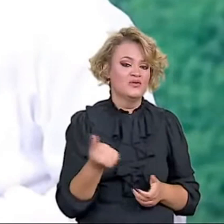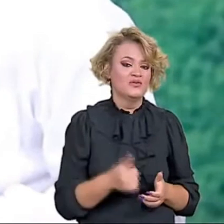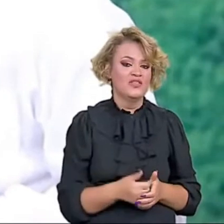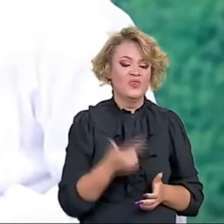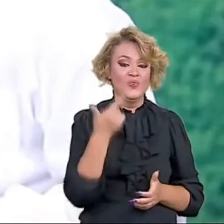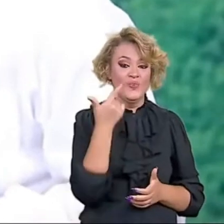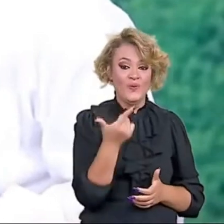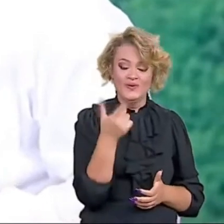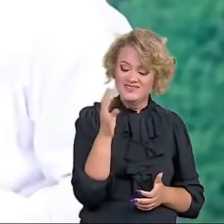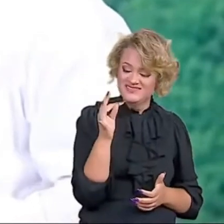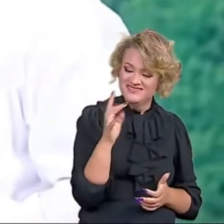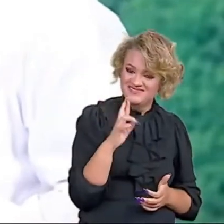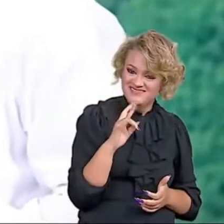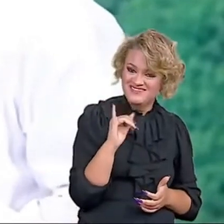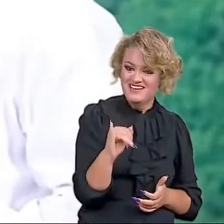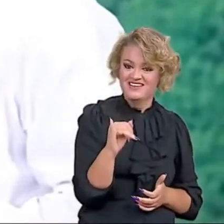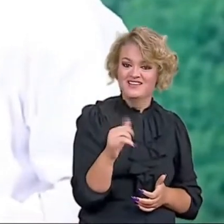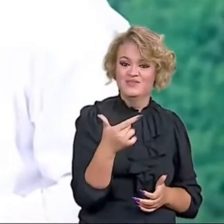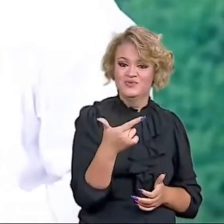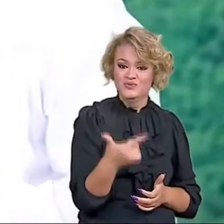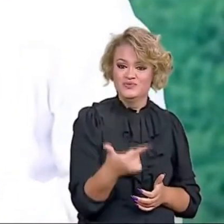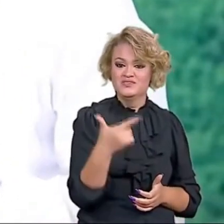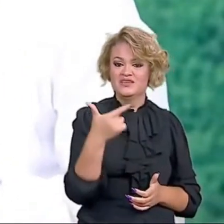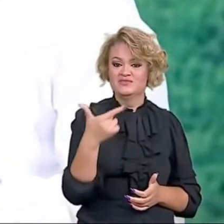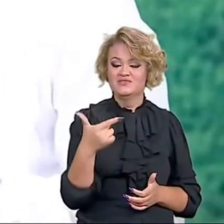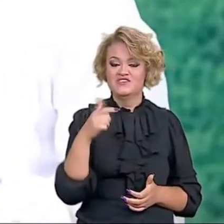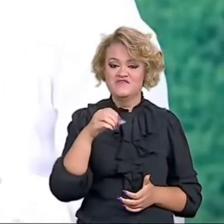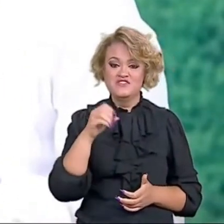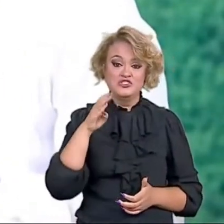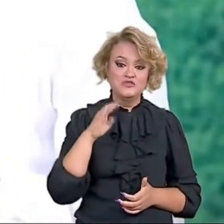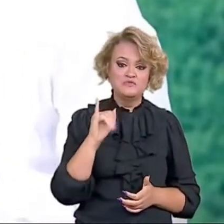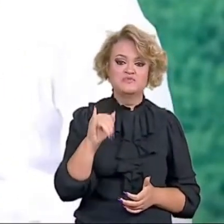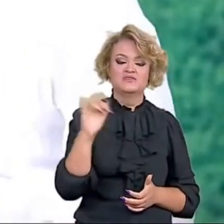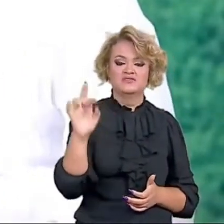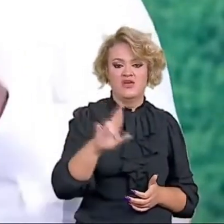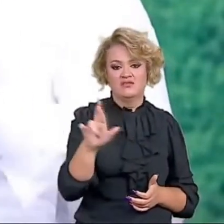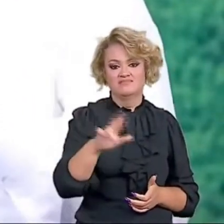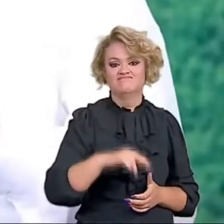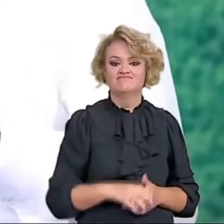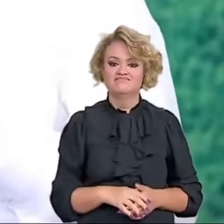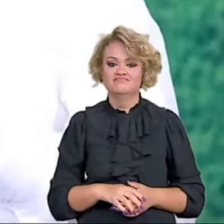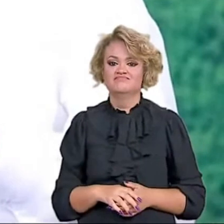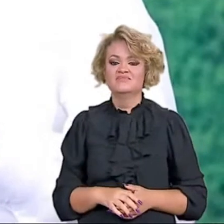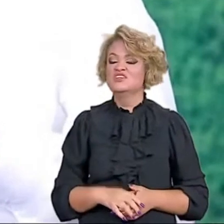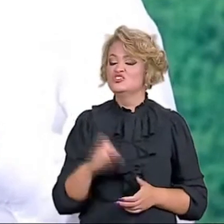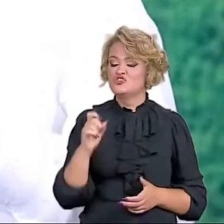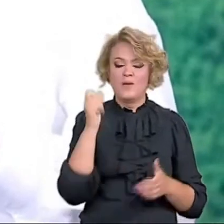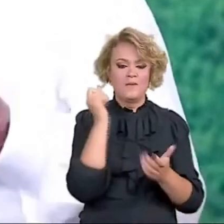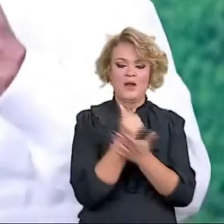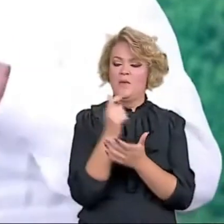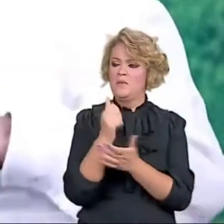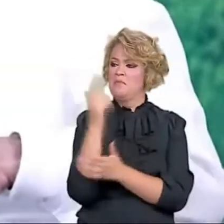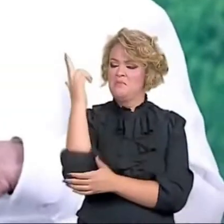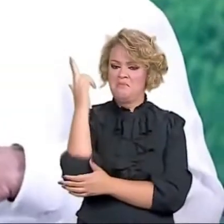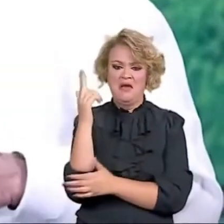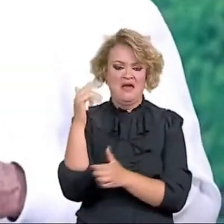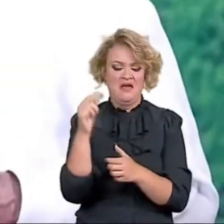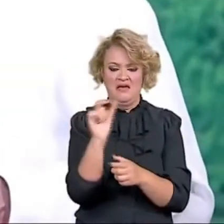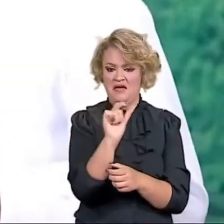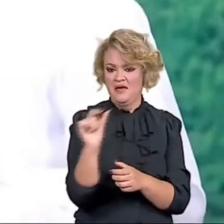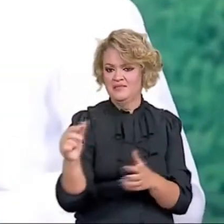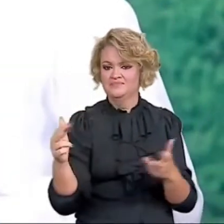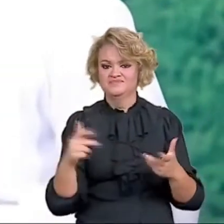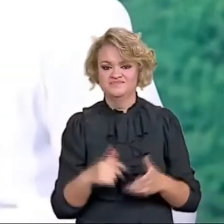2 trilhões 220 bilhões de reais. Só para comprar arma, né? Só para comprar arma. Enquanto